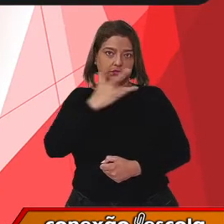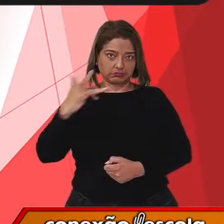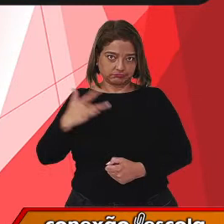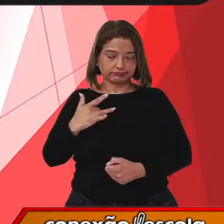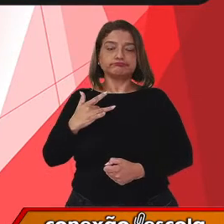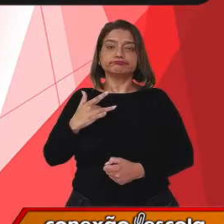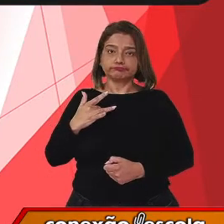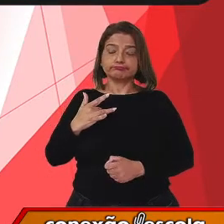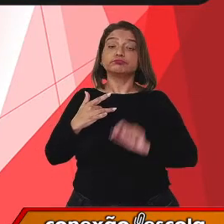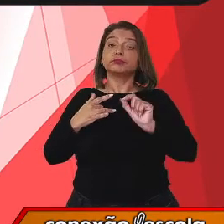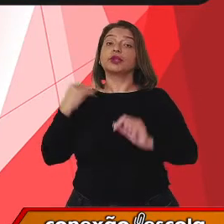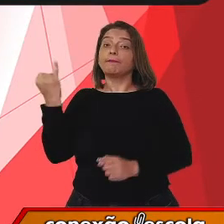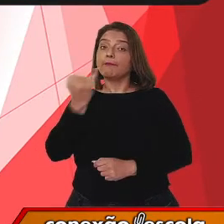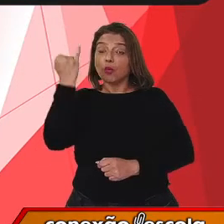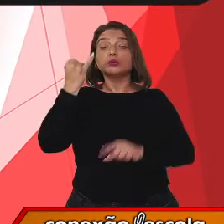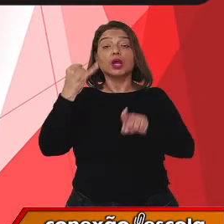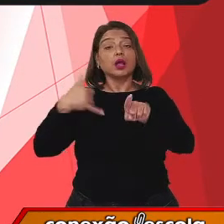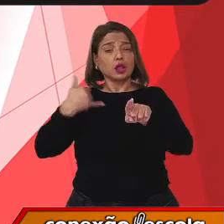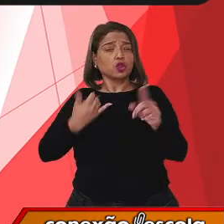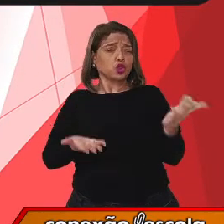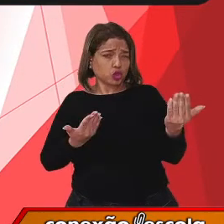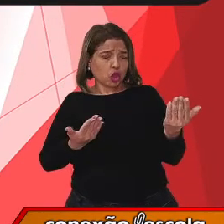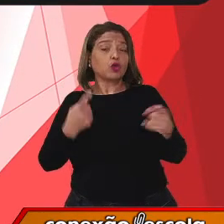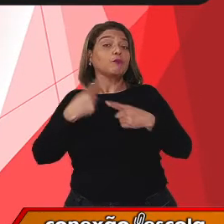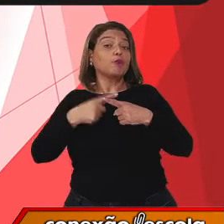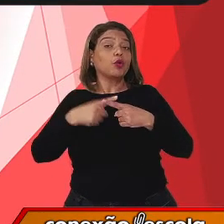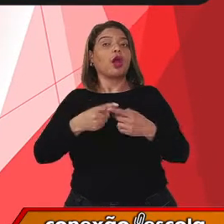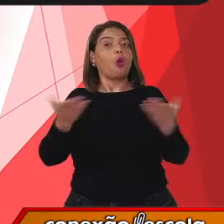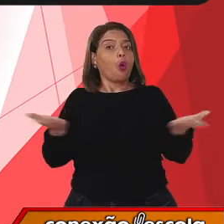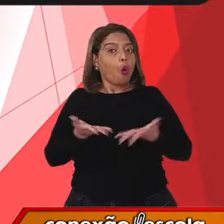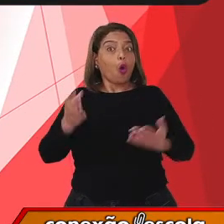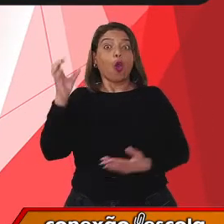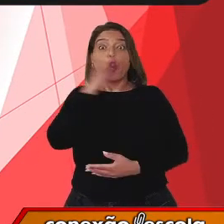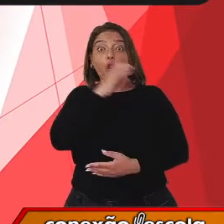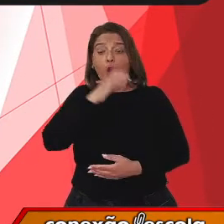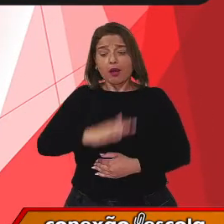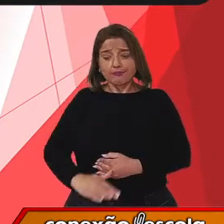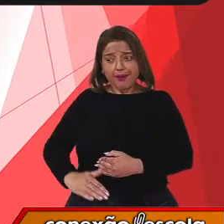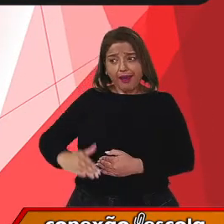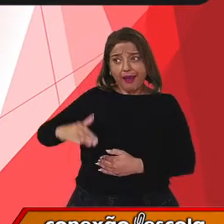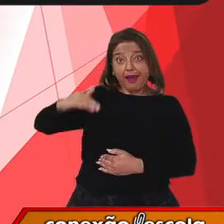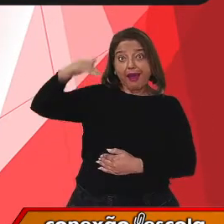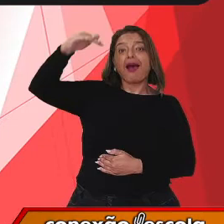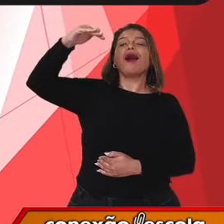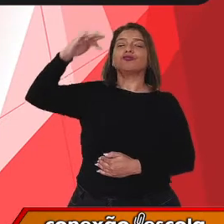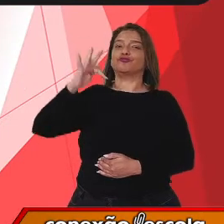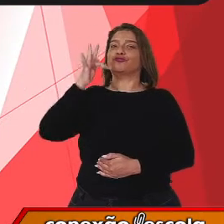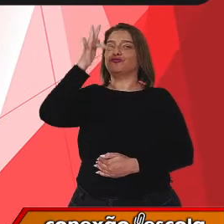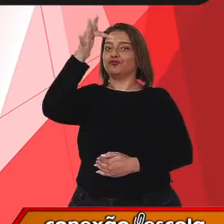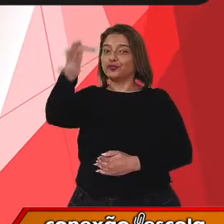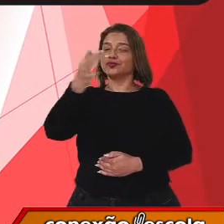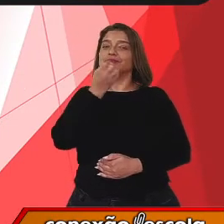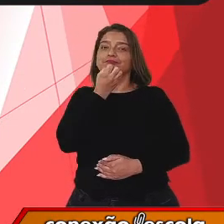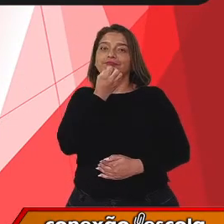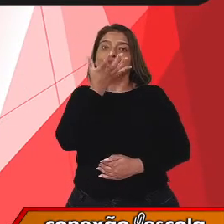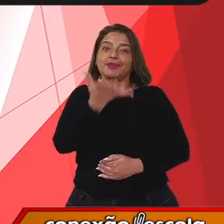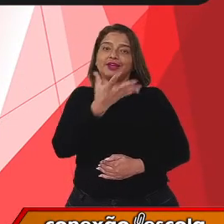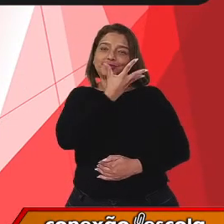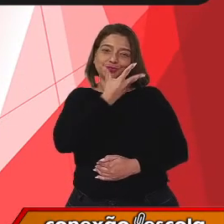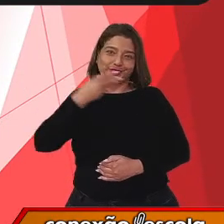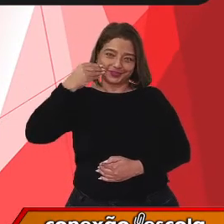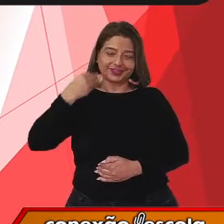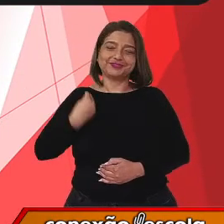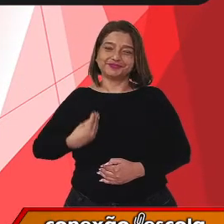assunto é importante mesmo na idade de vocês, porque é bom começar logo cedo, né? Assim, se importar por